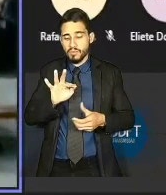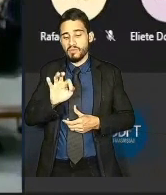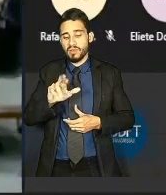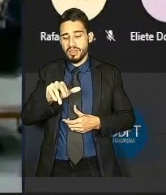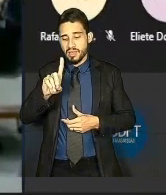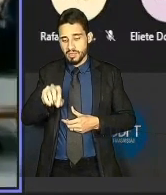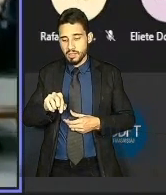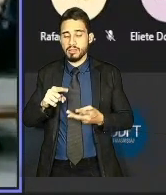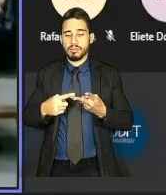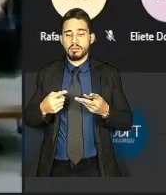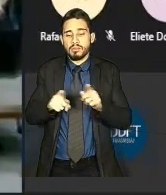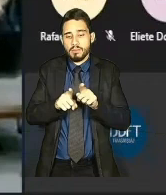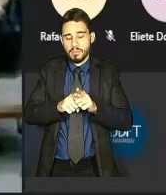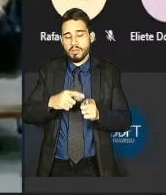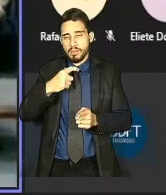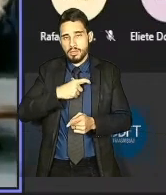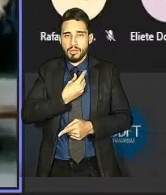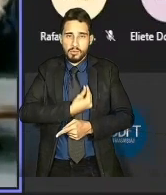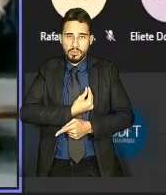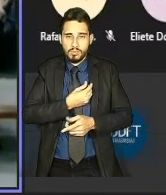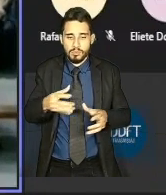eu.